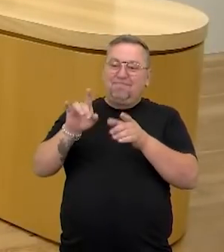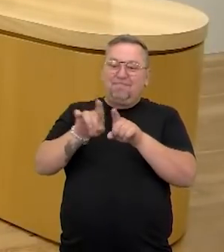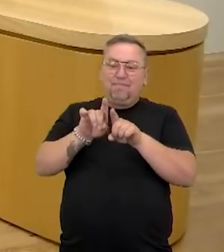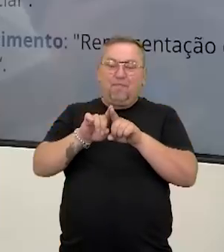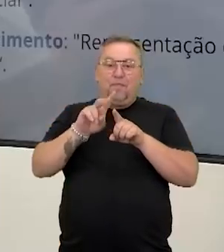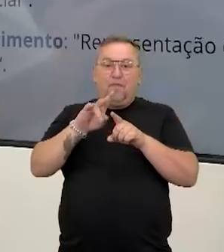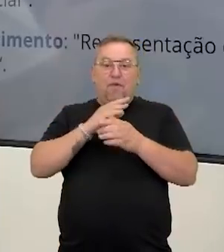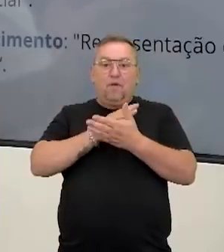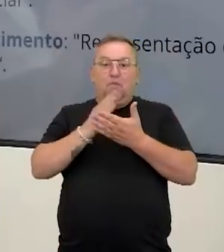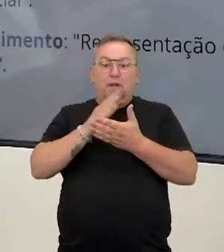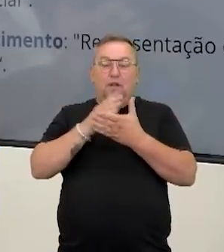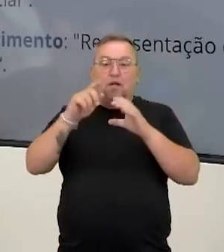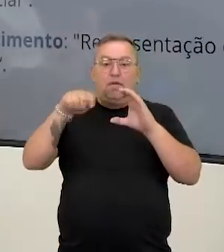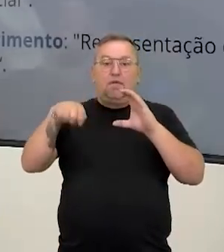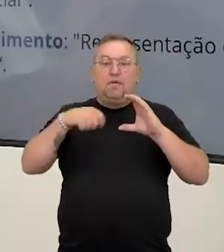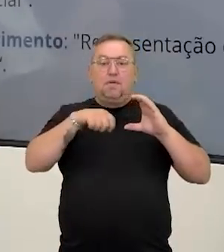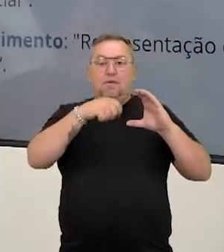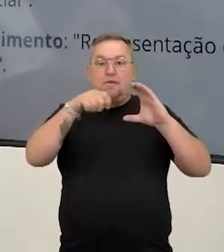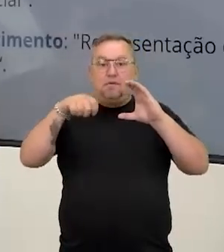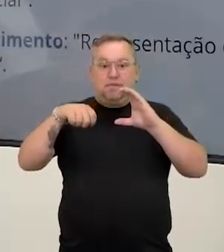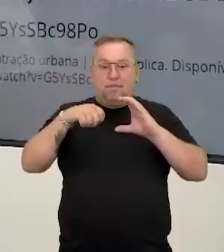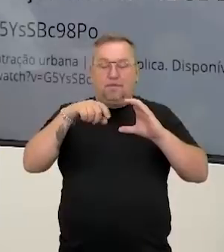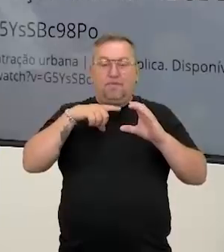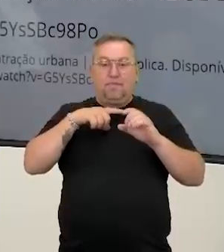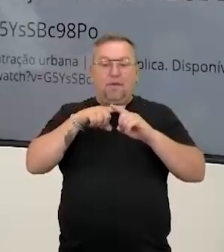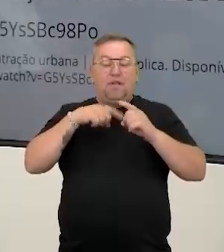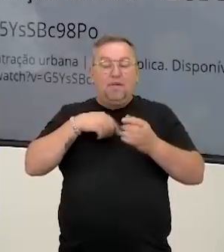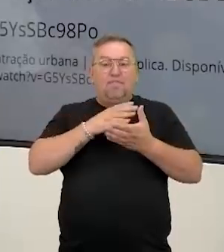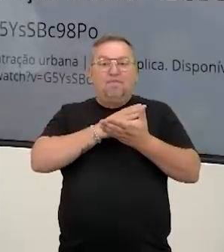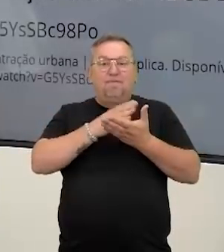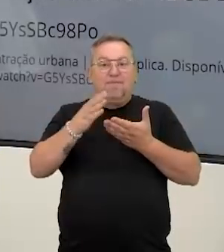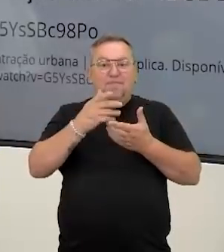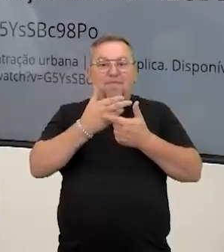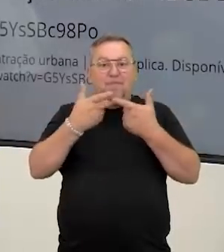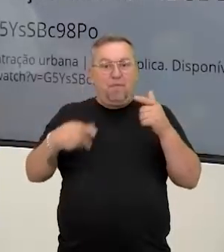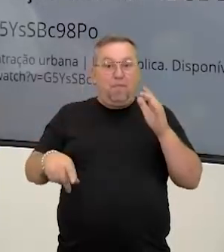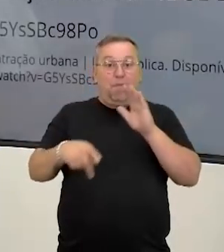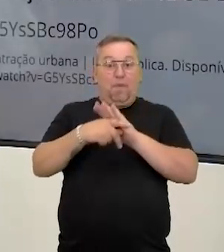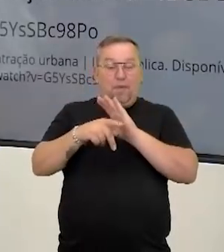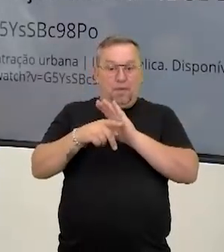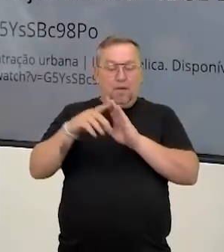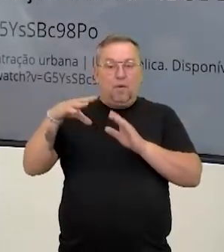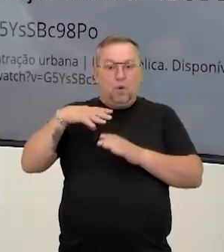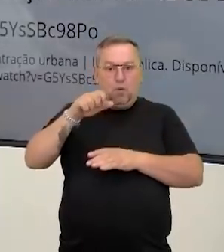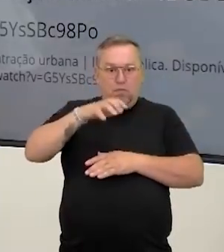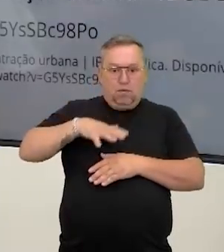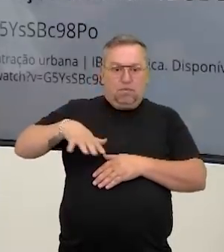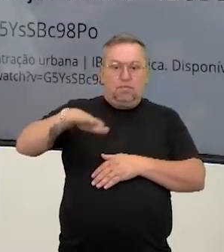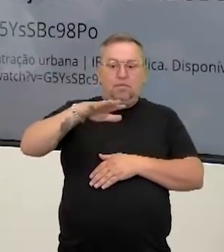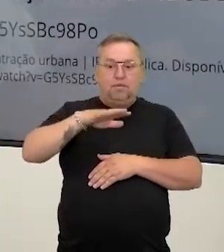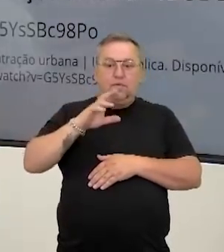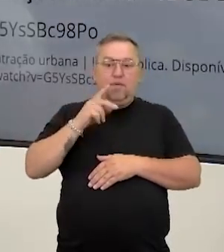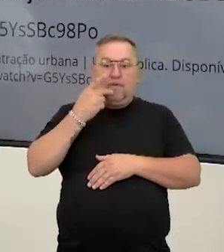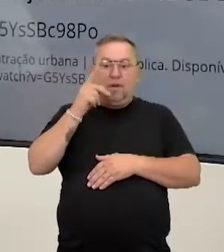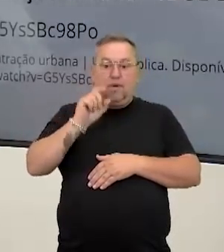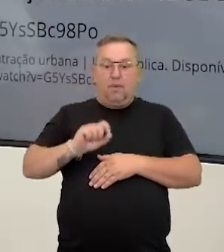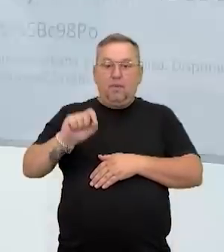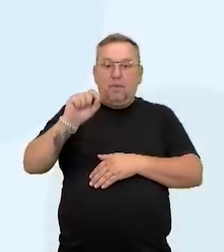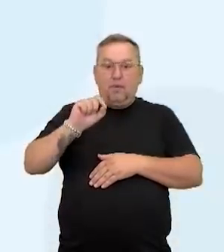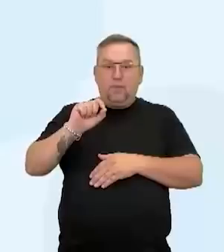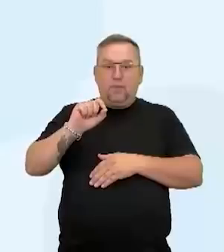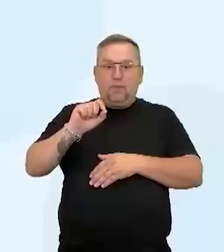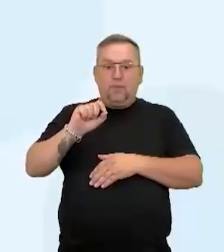vamos começar com o vídeo, né? Para dar, né, a introdução dessa questão aí da urbanização e da hierarquia urbana, falando o que